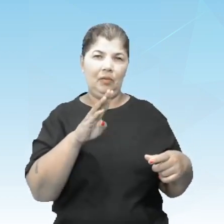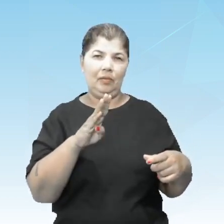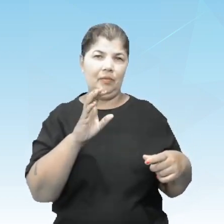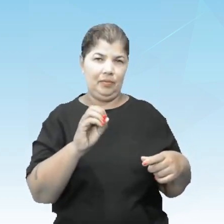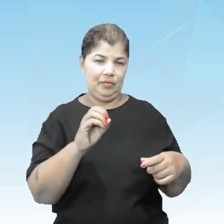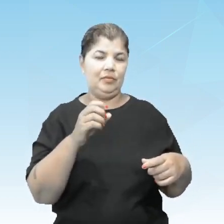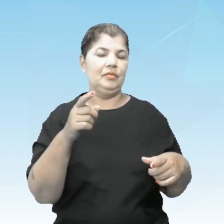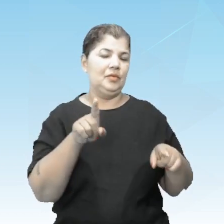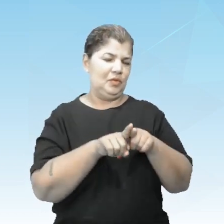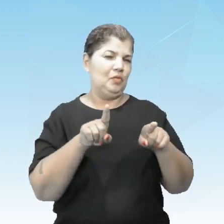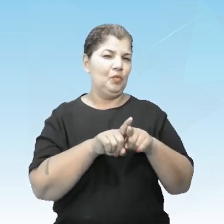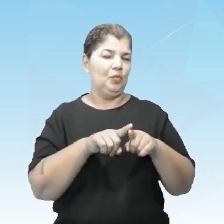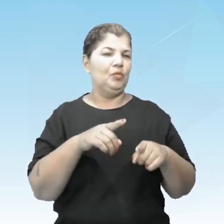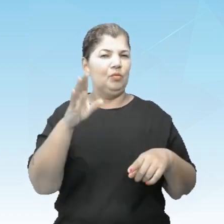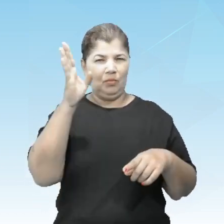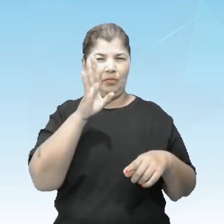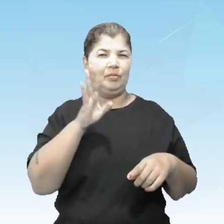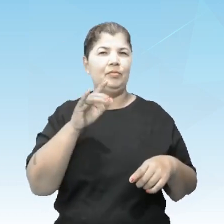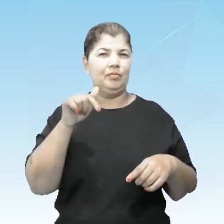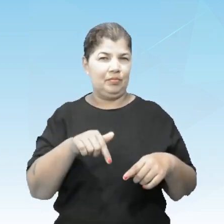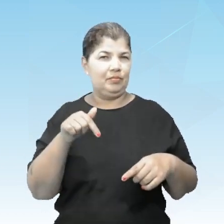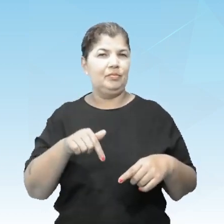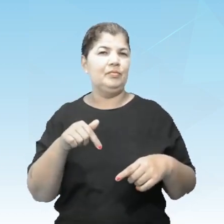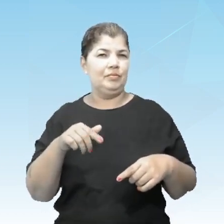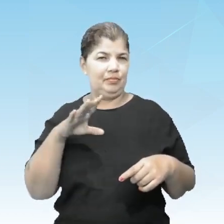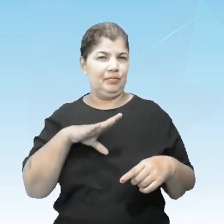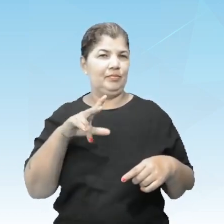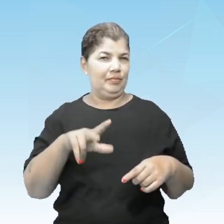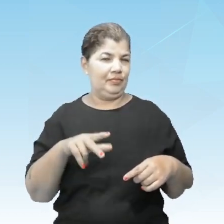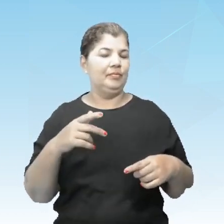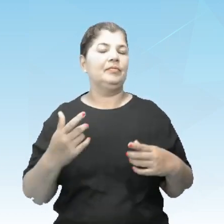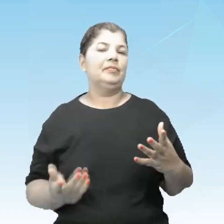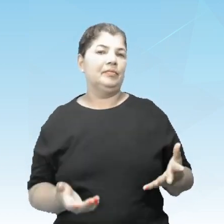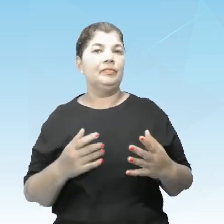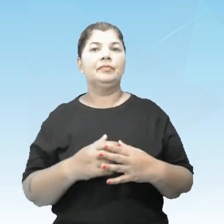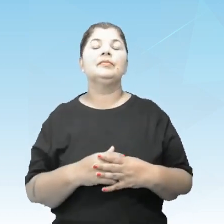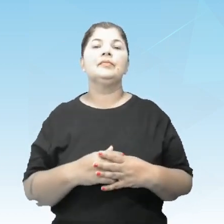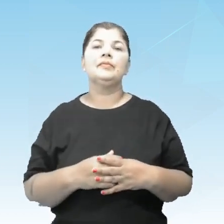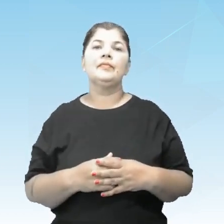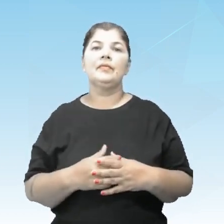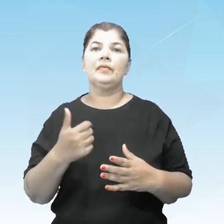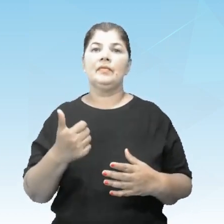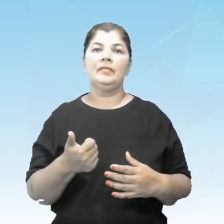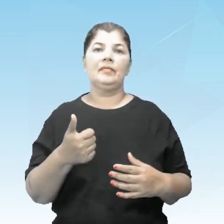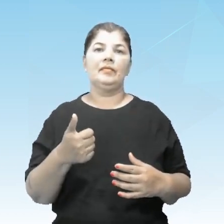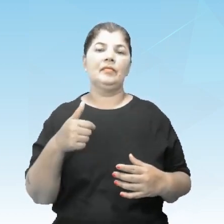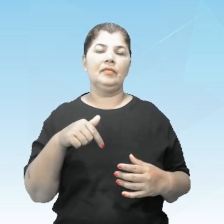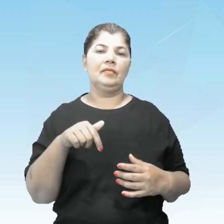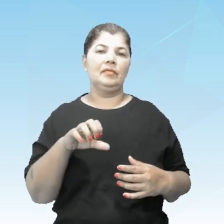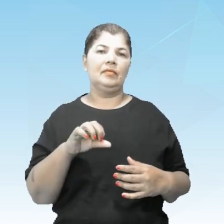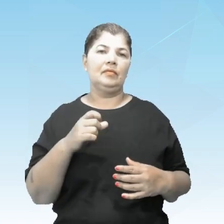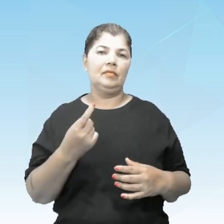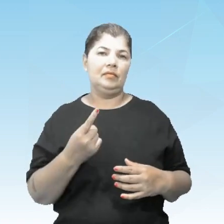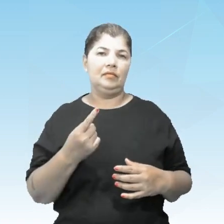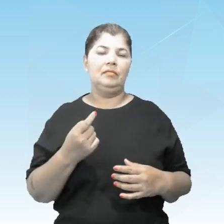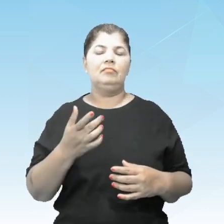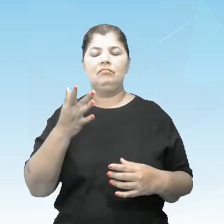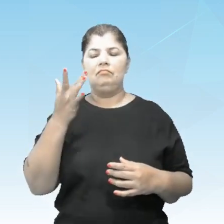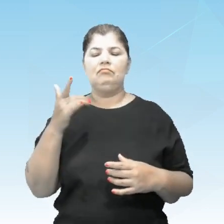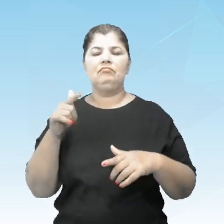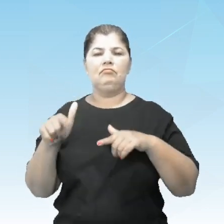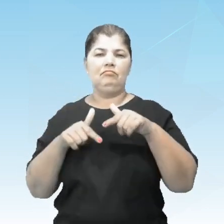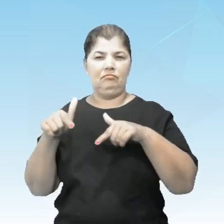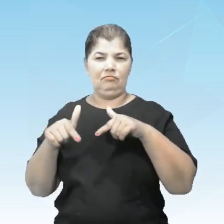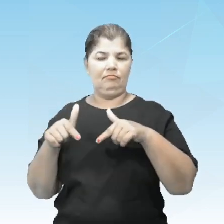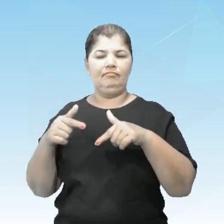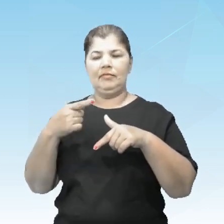Na América Portuguesa. Então, em 1791, os trabalhadores dos canaviais do